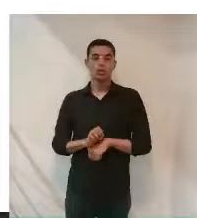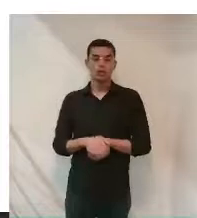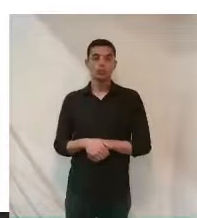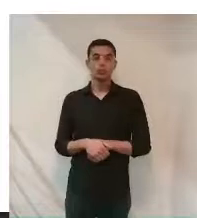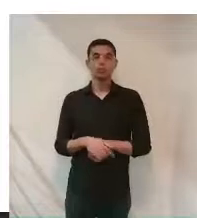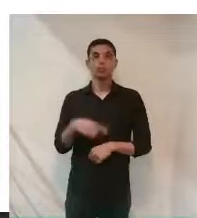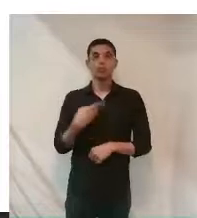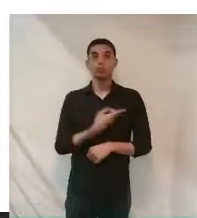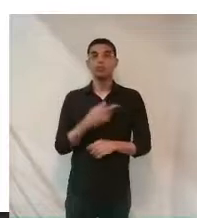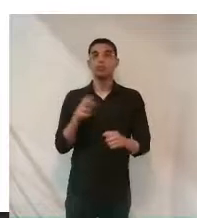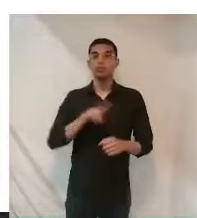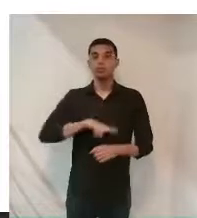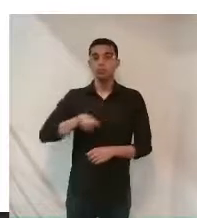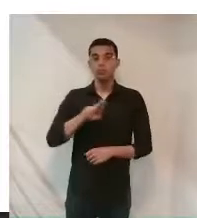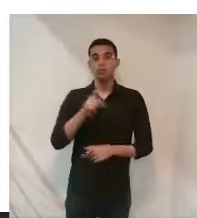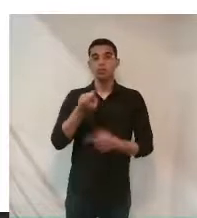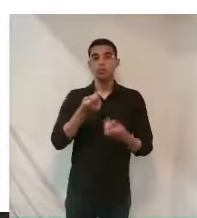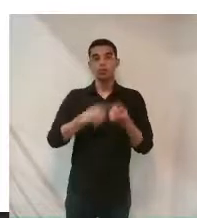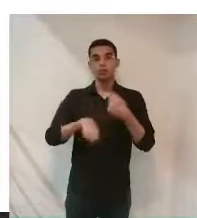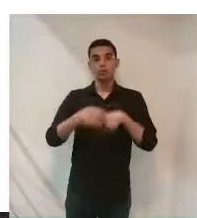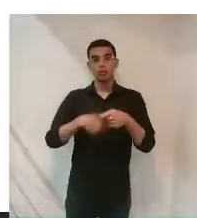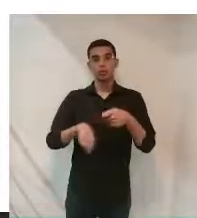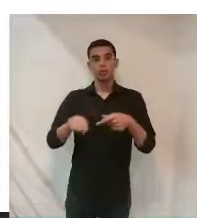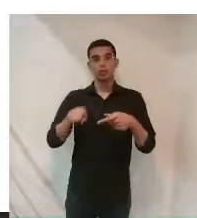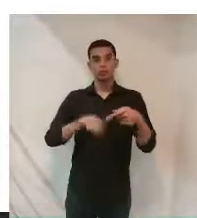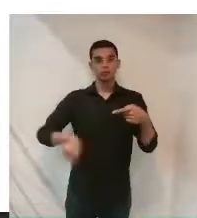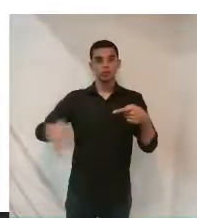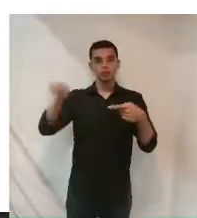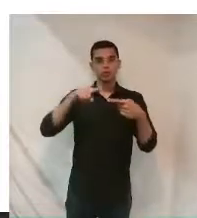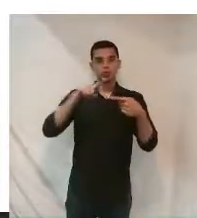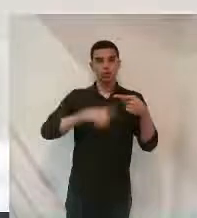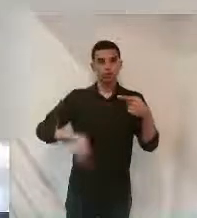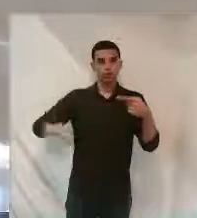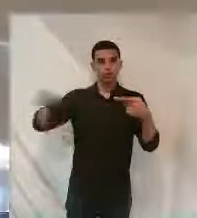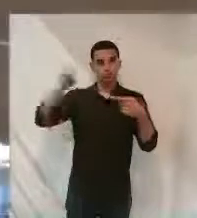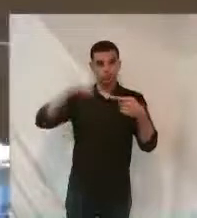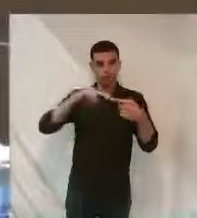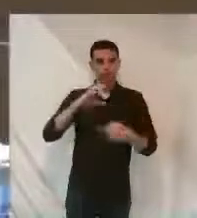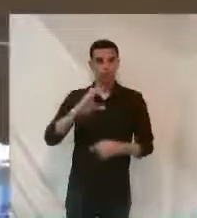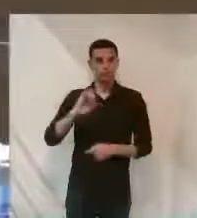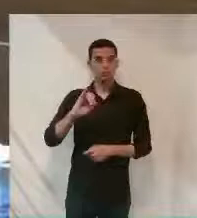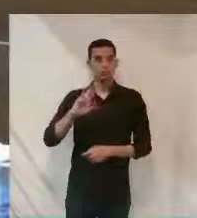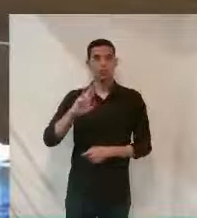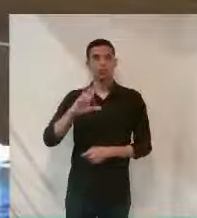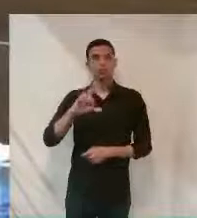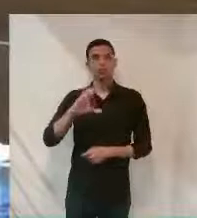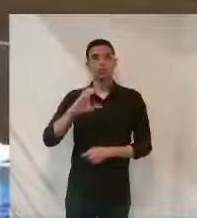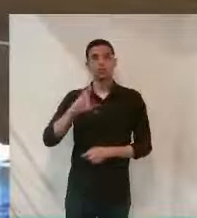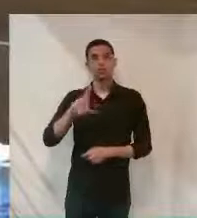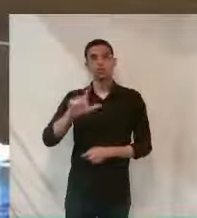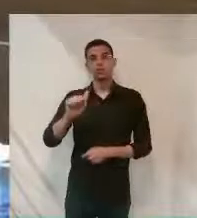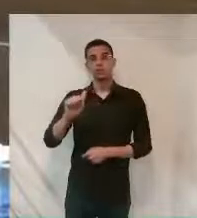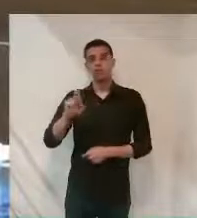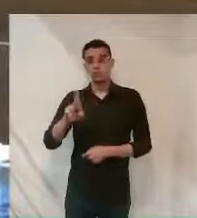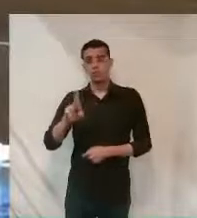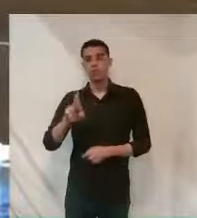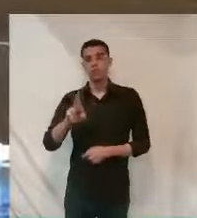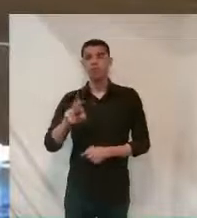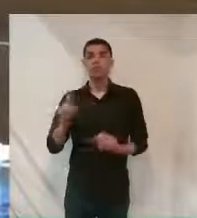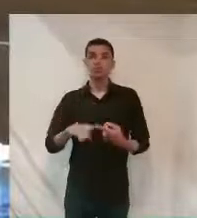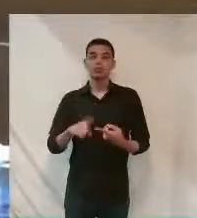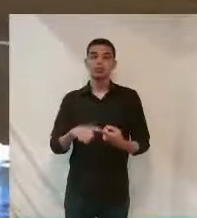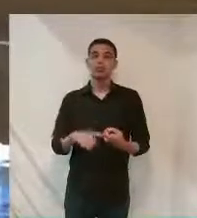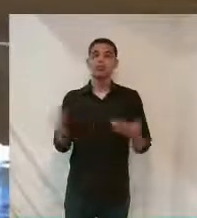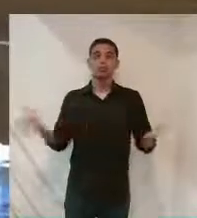usou a temática de economia circular. A ideia é que sejam conteúdos isentos e que essa capacitação também sirva para a progressão de